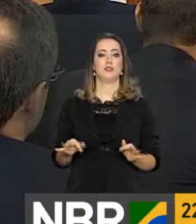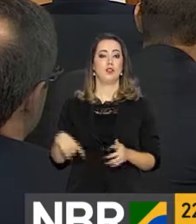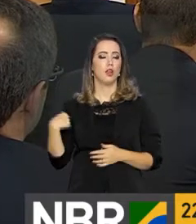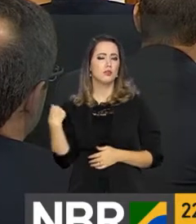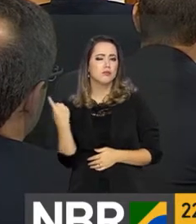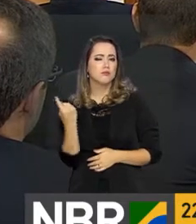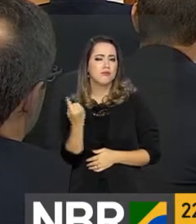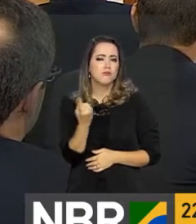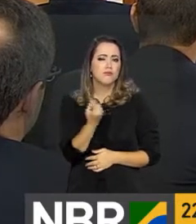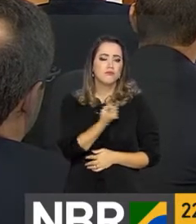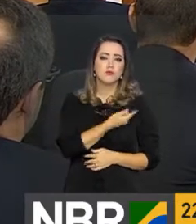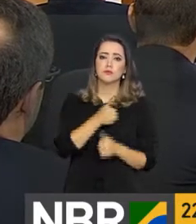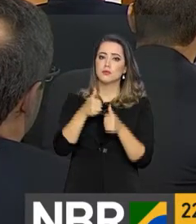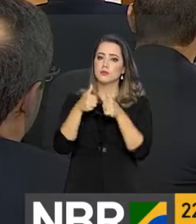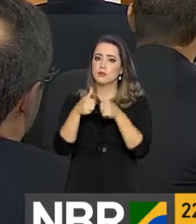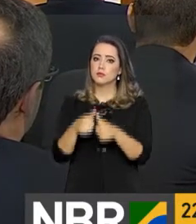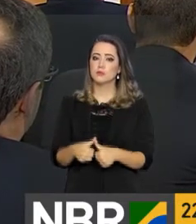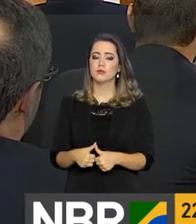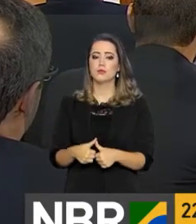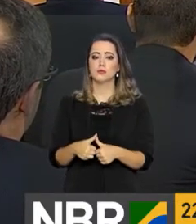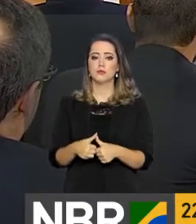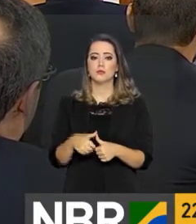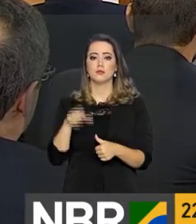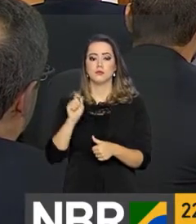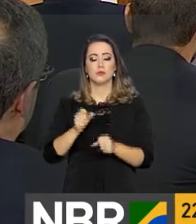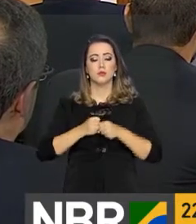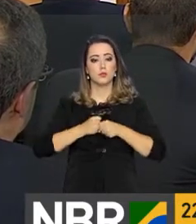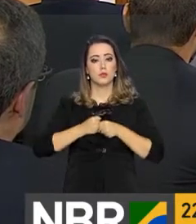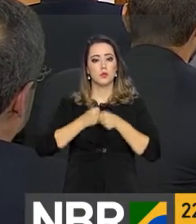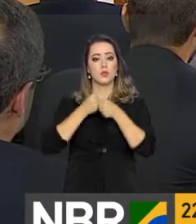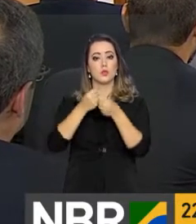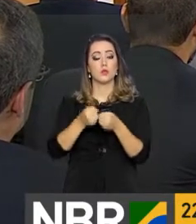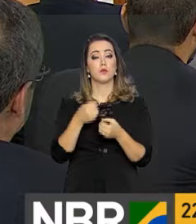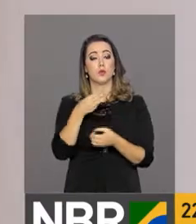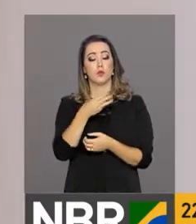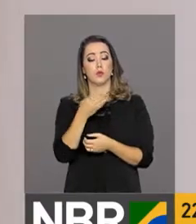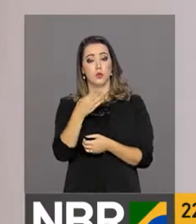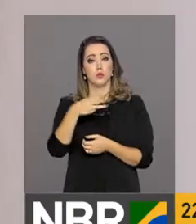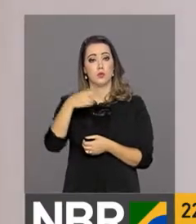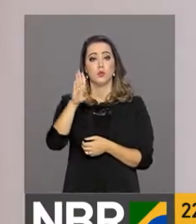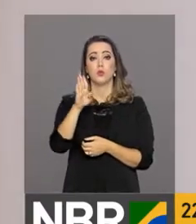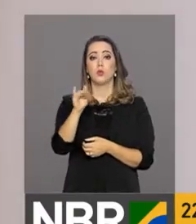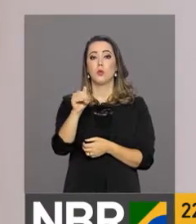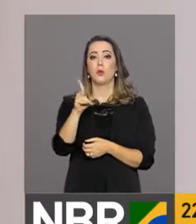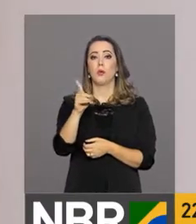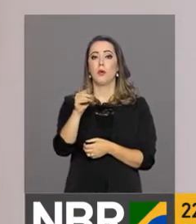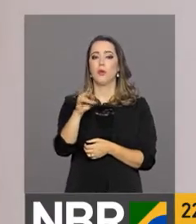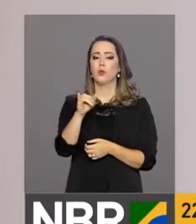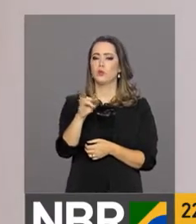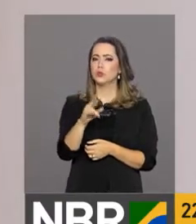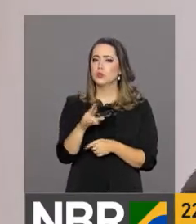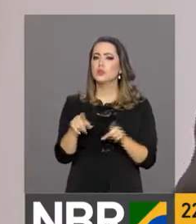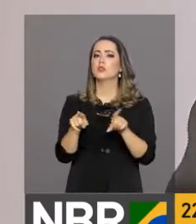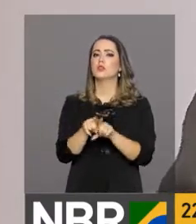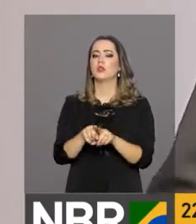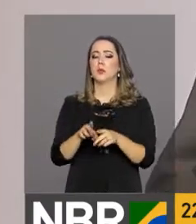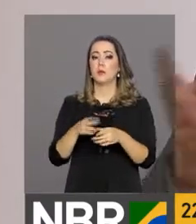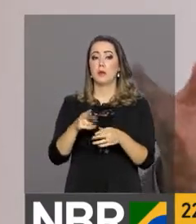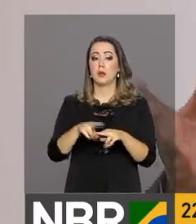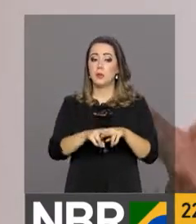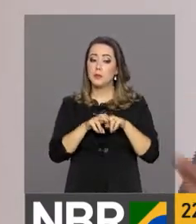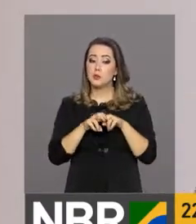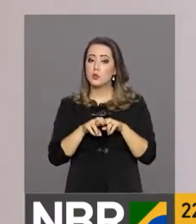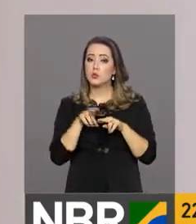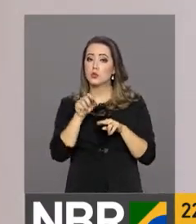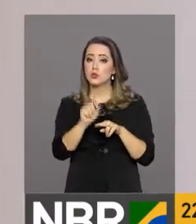estarmos é graças ao empenho do balde graça plate que os deputados federais também aqui de brasília